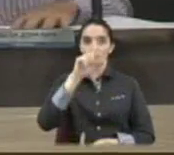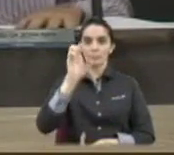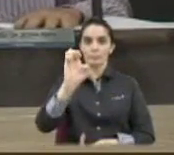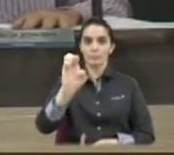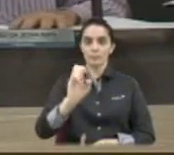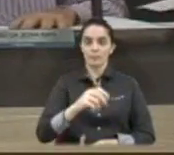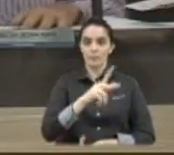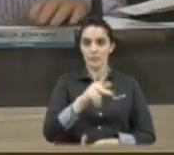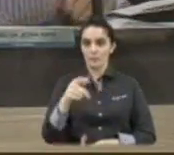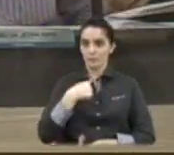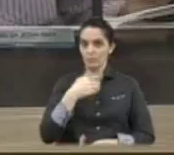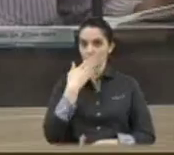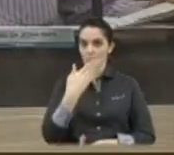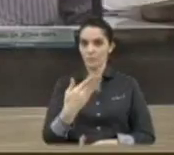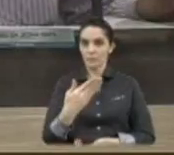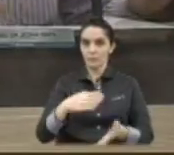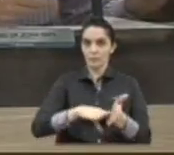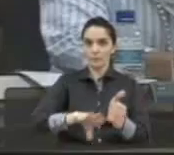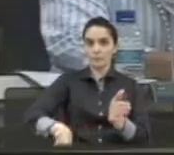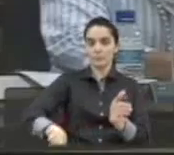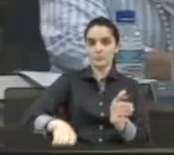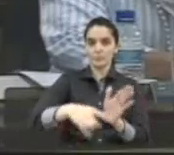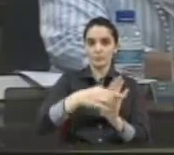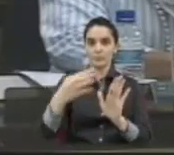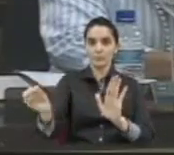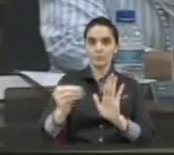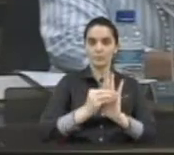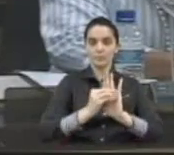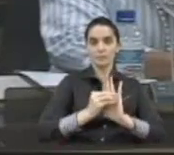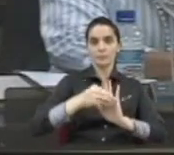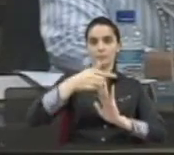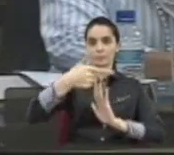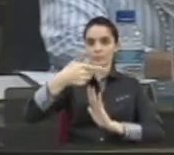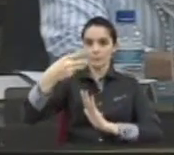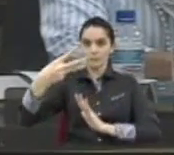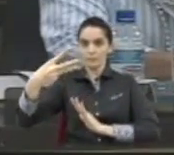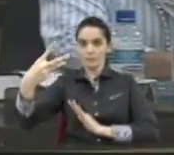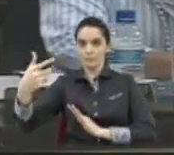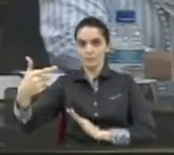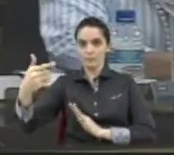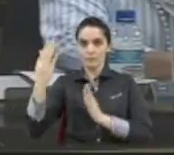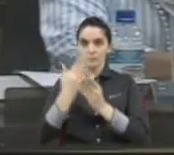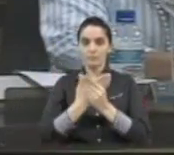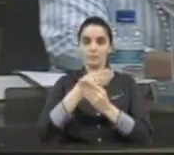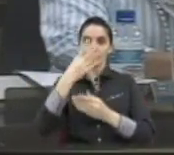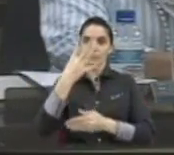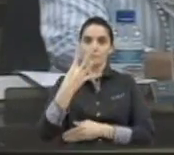Senhor presidente, faço um requerimento para retirada da emenda 232, protocolo